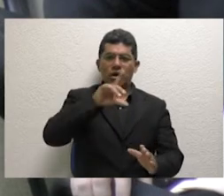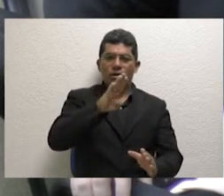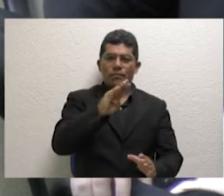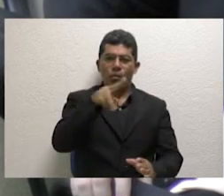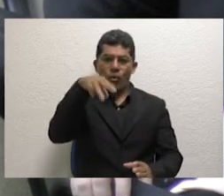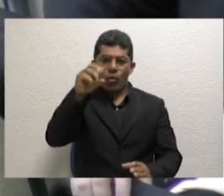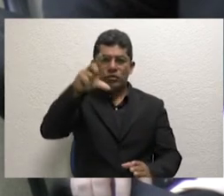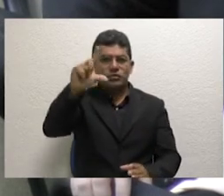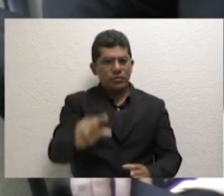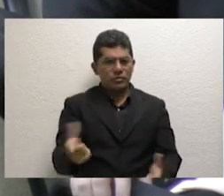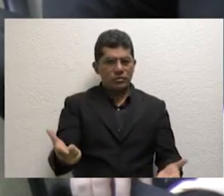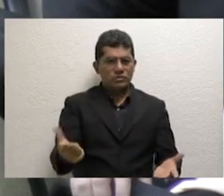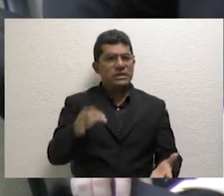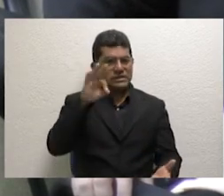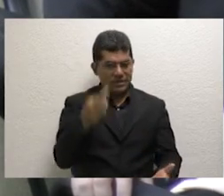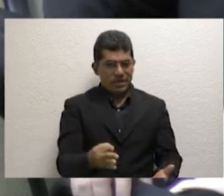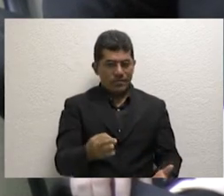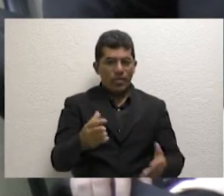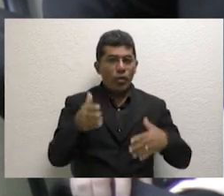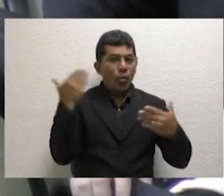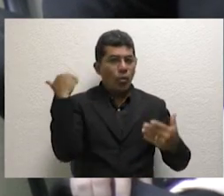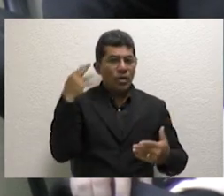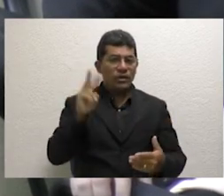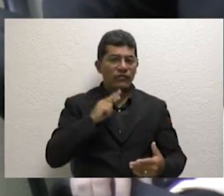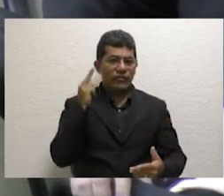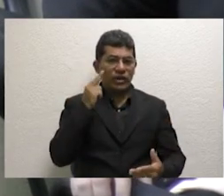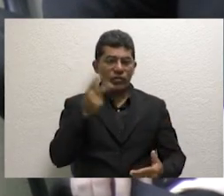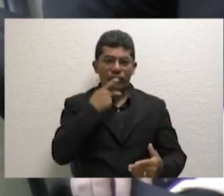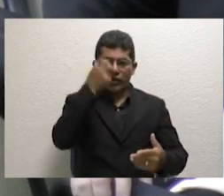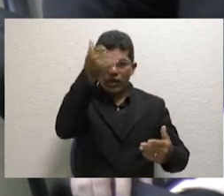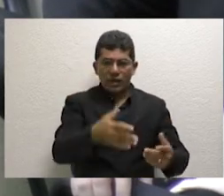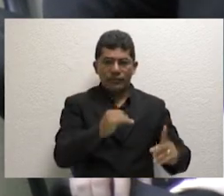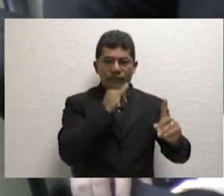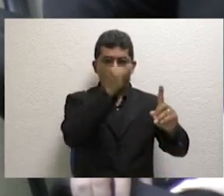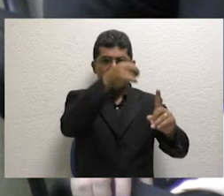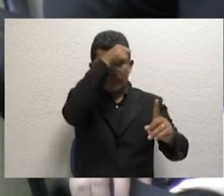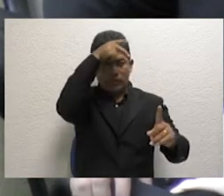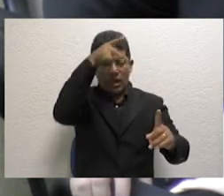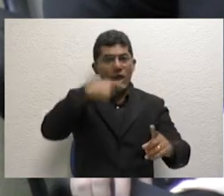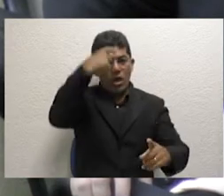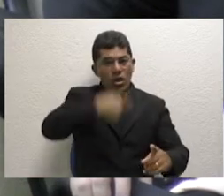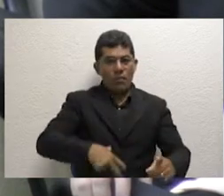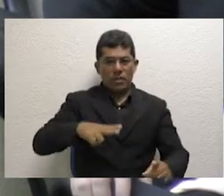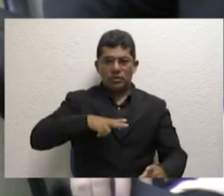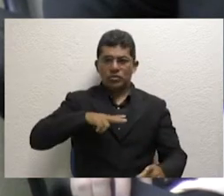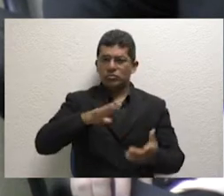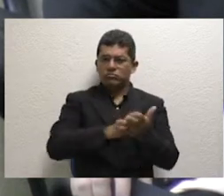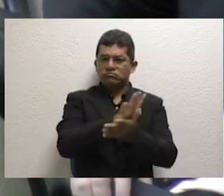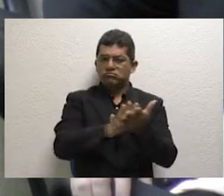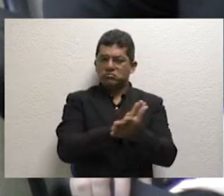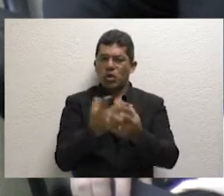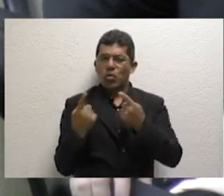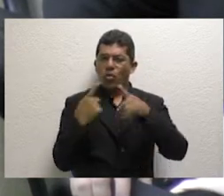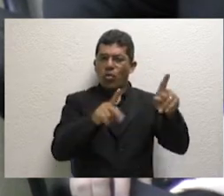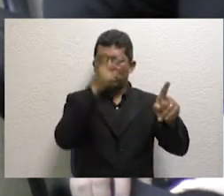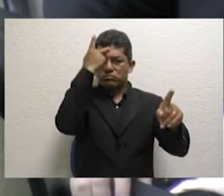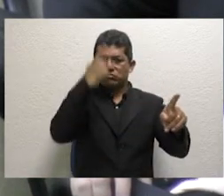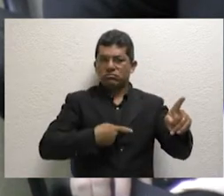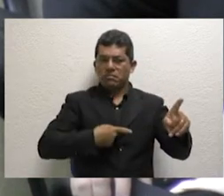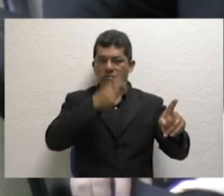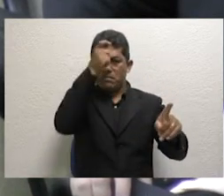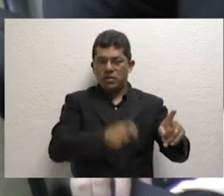certo quanto a vereadora Suelen eu quero dizer senhor prefeito eu particularmente não tenho nada pessoal contra o senhor